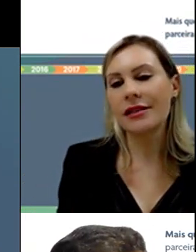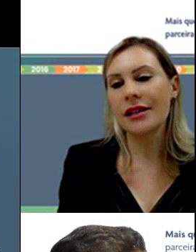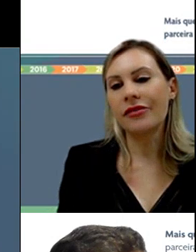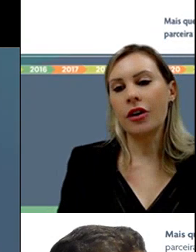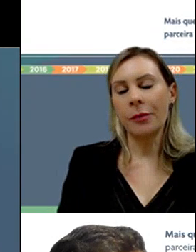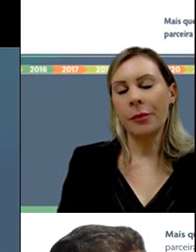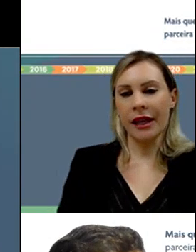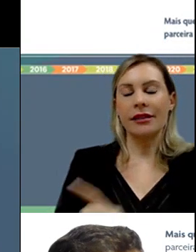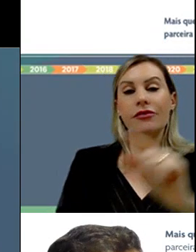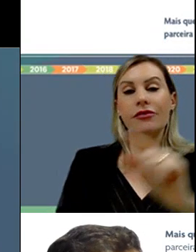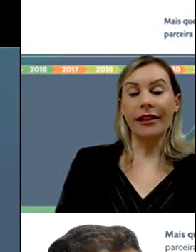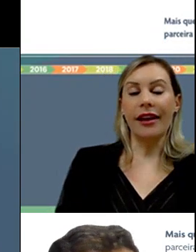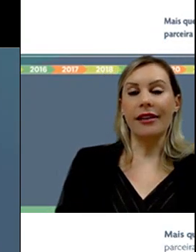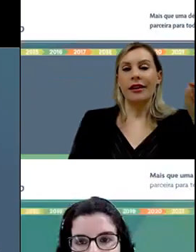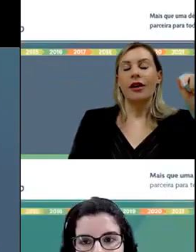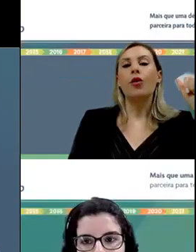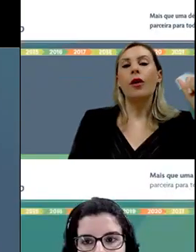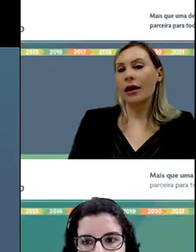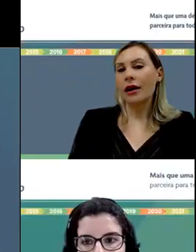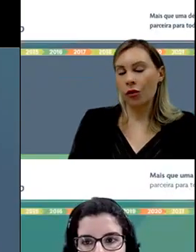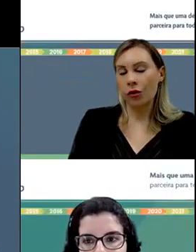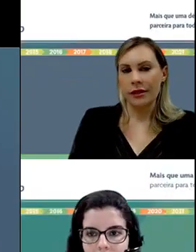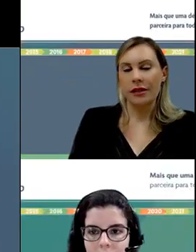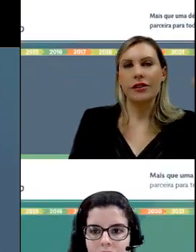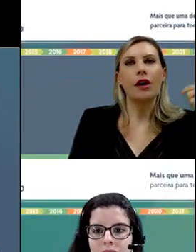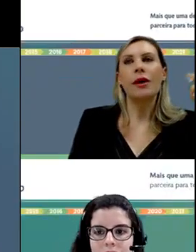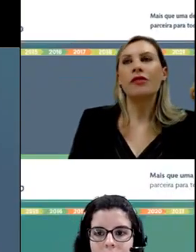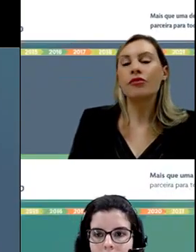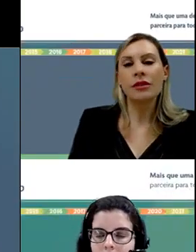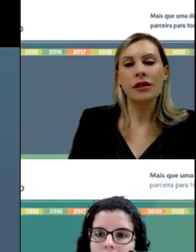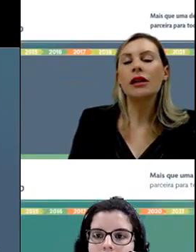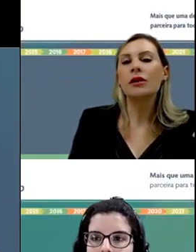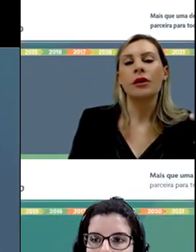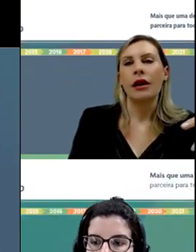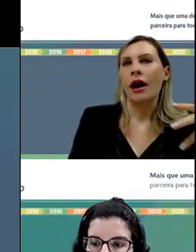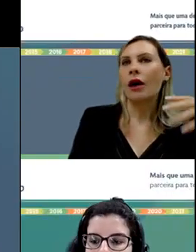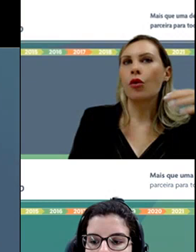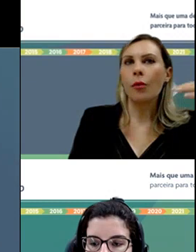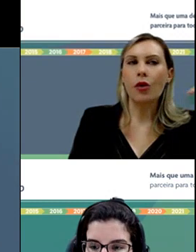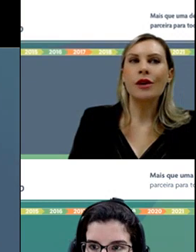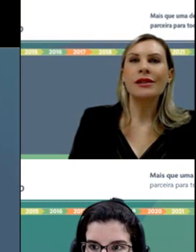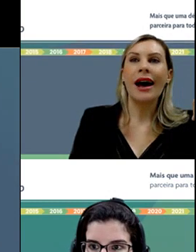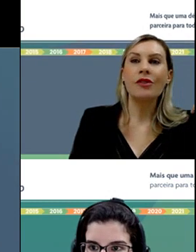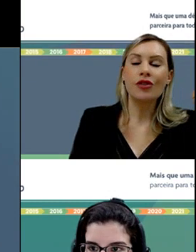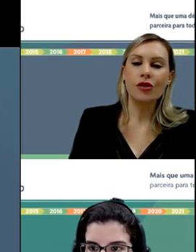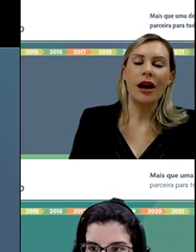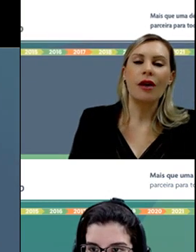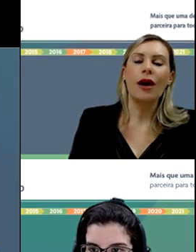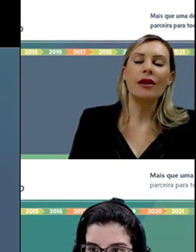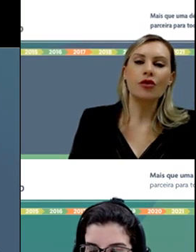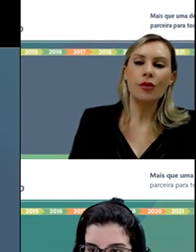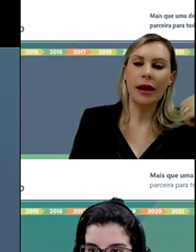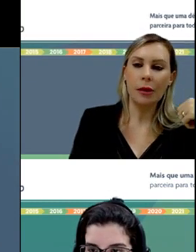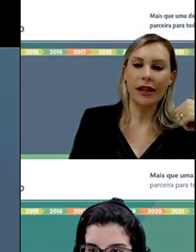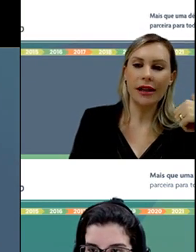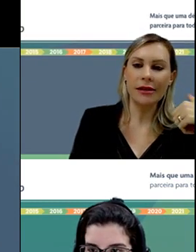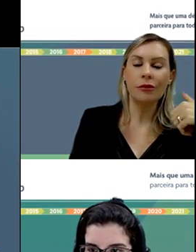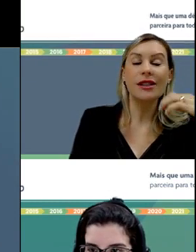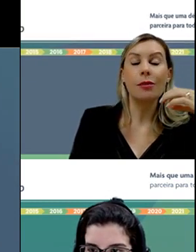Atenção para essa forma aqui. Se você tem um cargo, se você tem uma função, alguma coisa adicional à